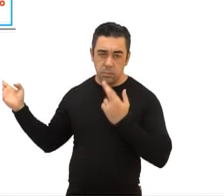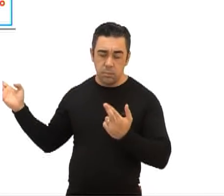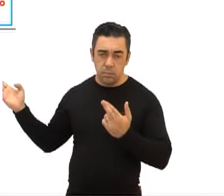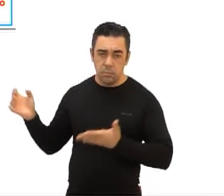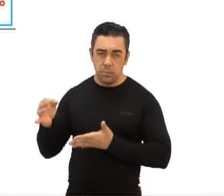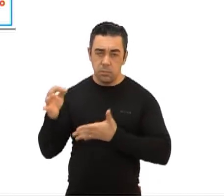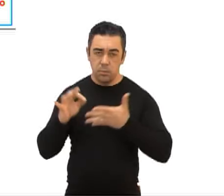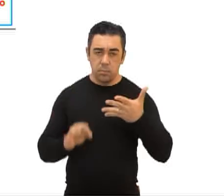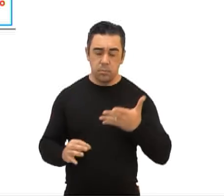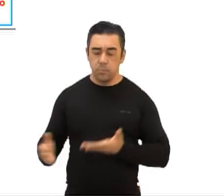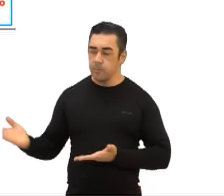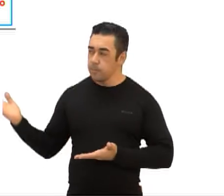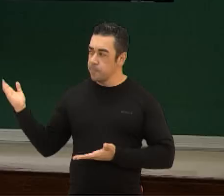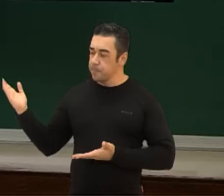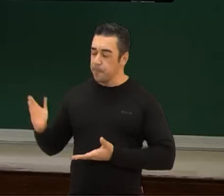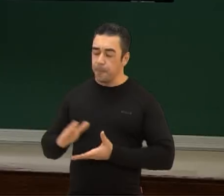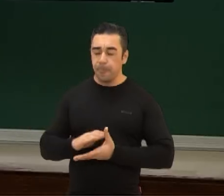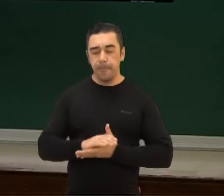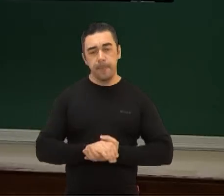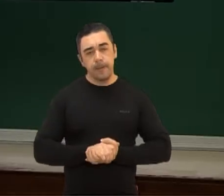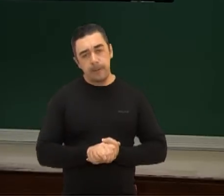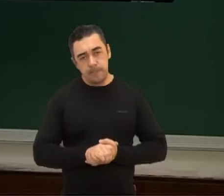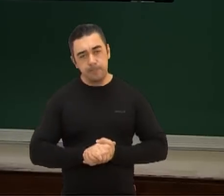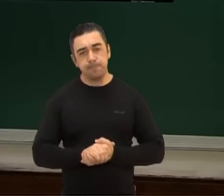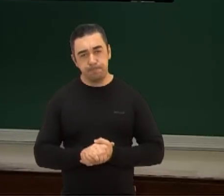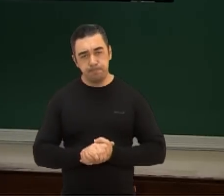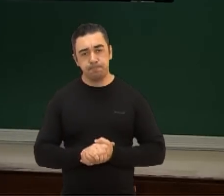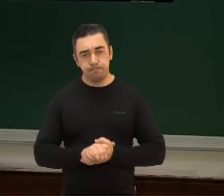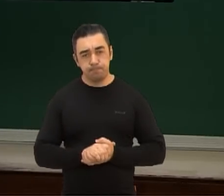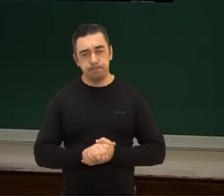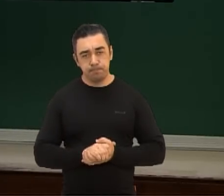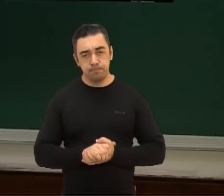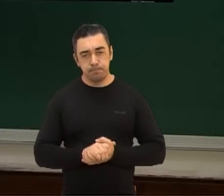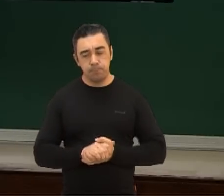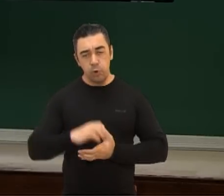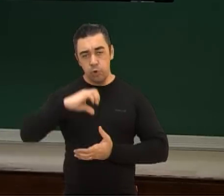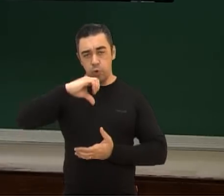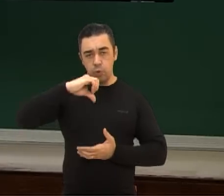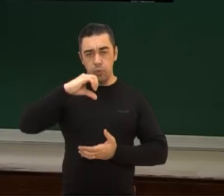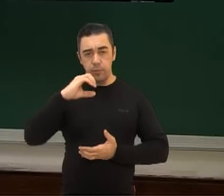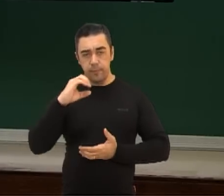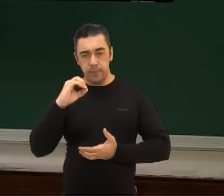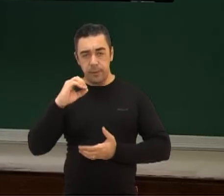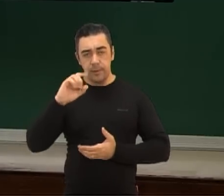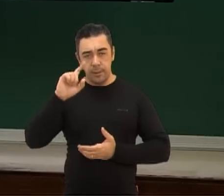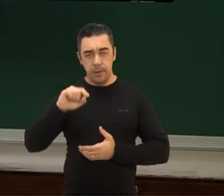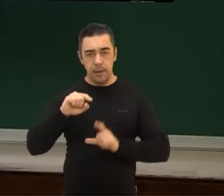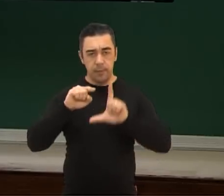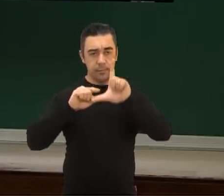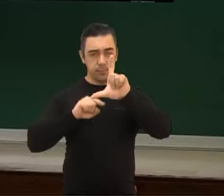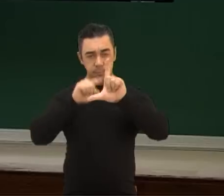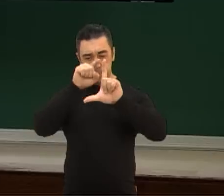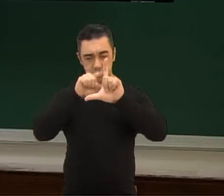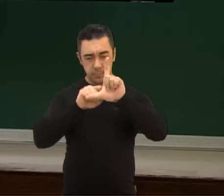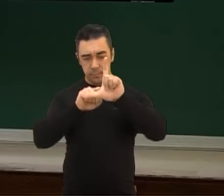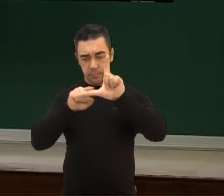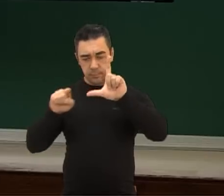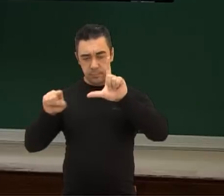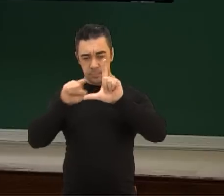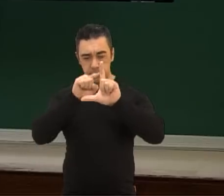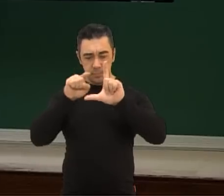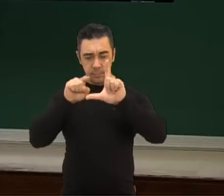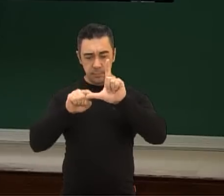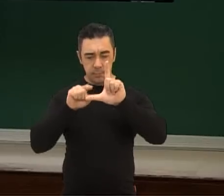o 5x, 90 graus, que nós temos um ângulo reto. Beleza?